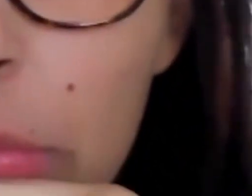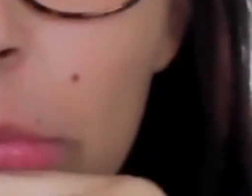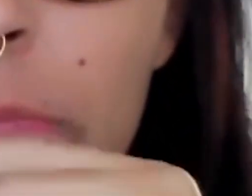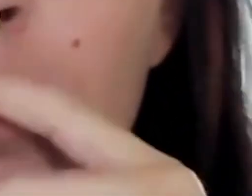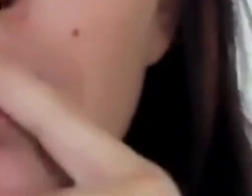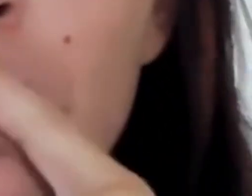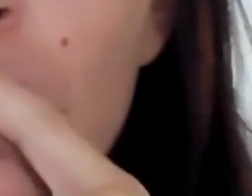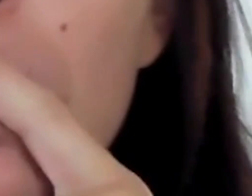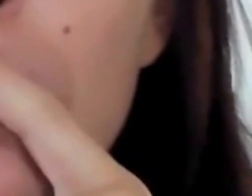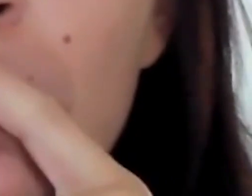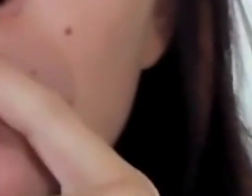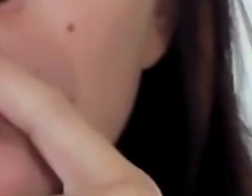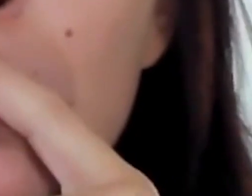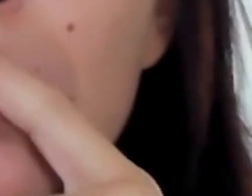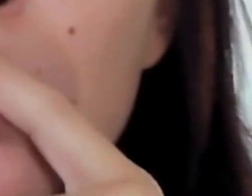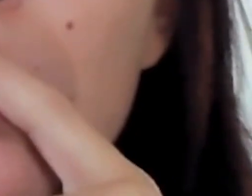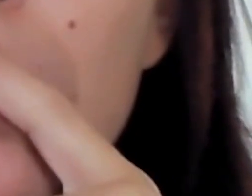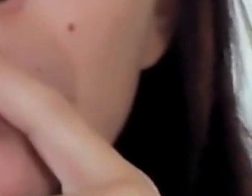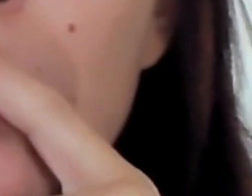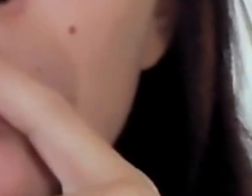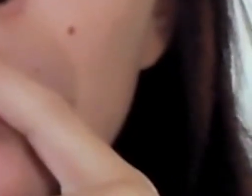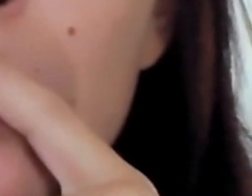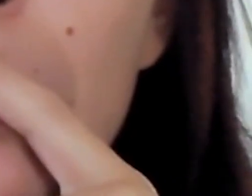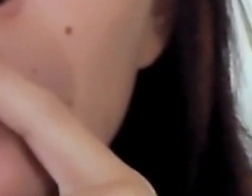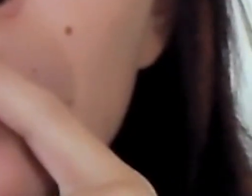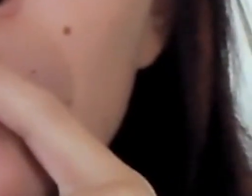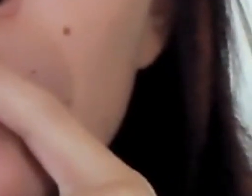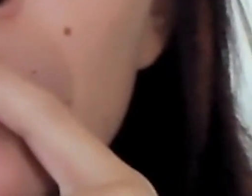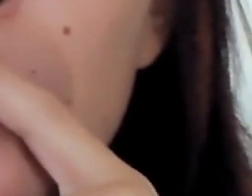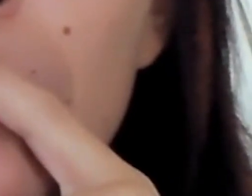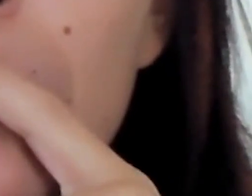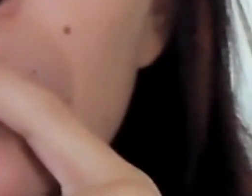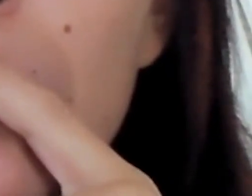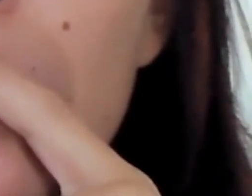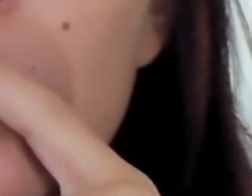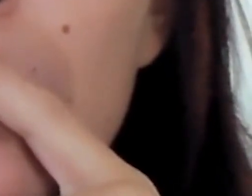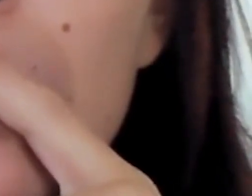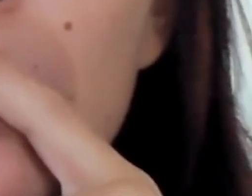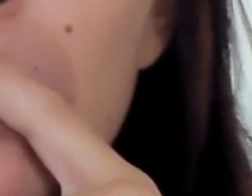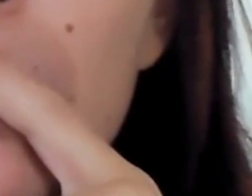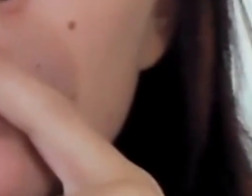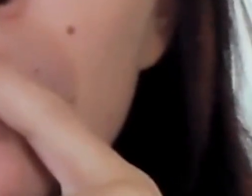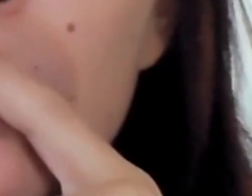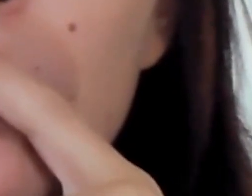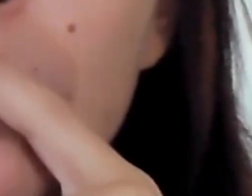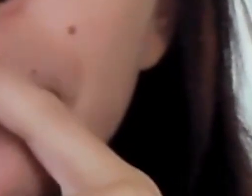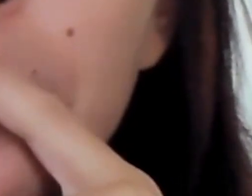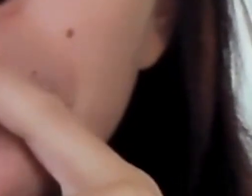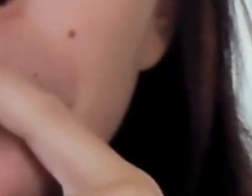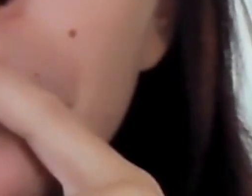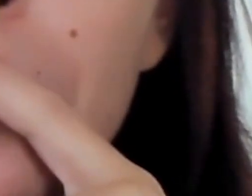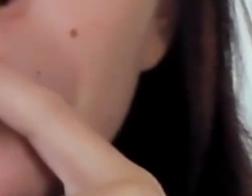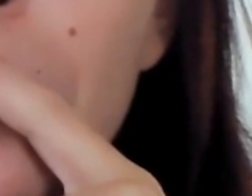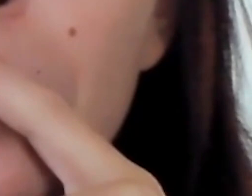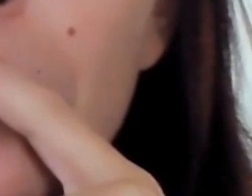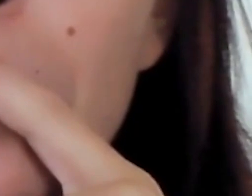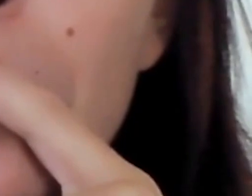curtinhos, uma frase, duas frases da pessoa, que aí eu acho que você vai conseguir tirar uma ou duas frases, e